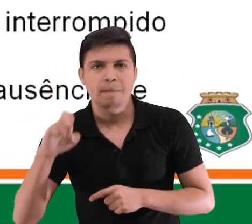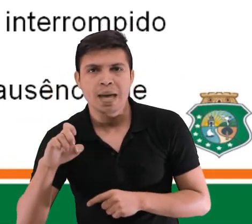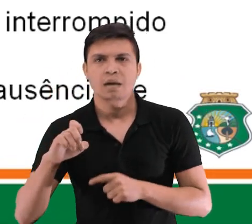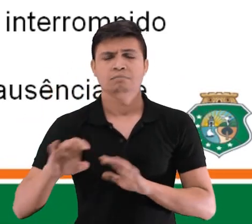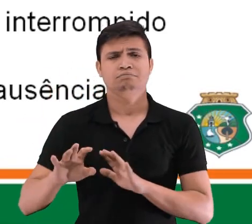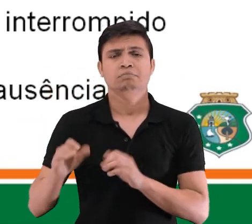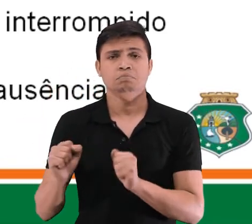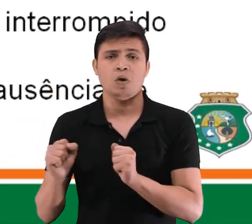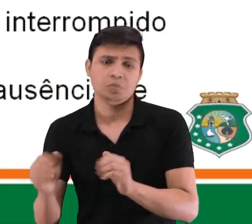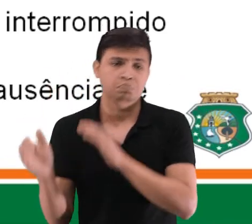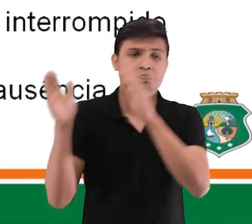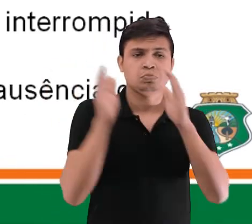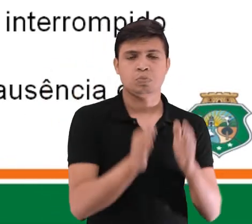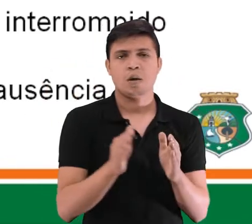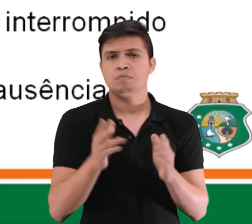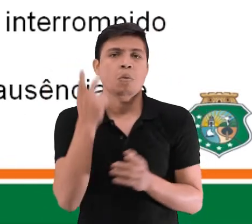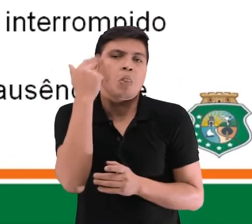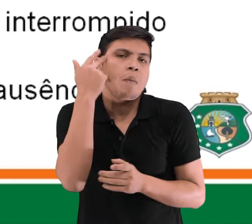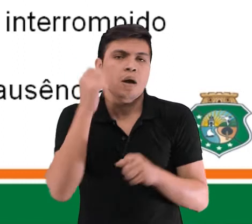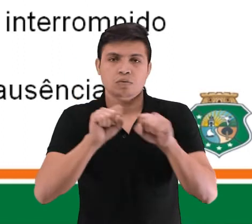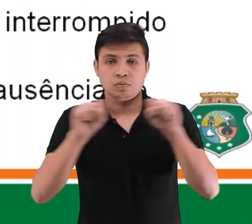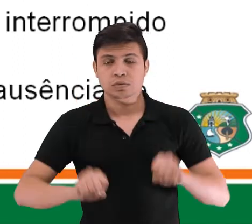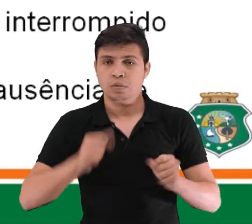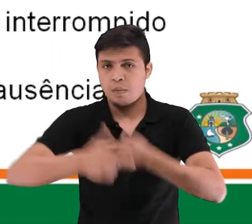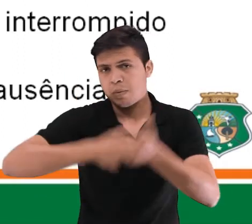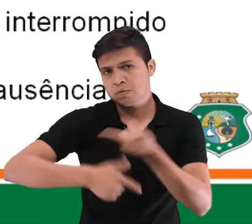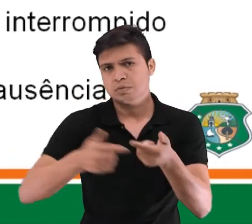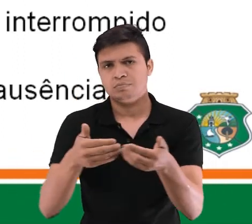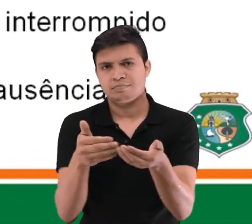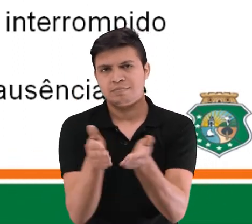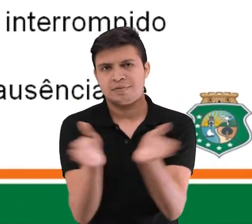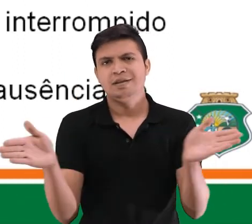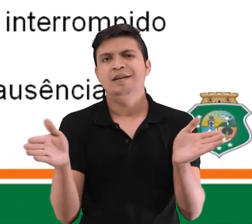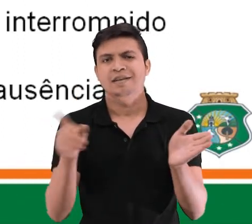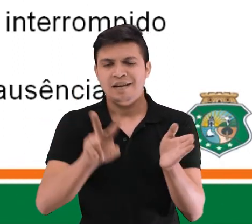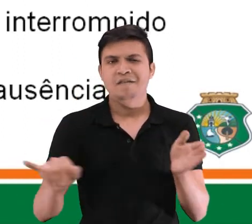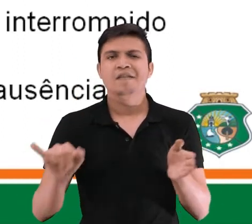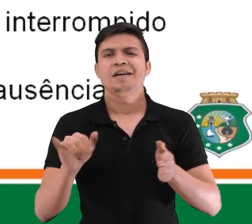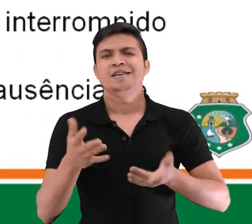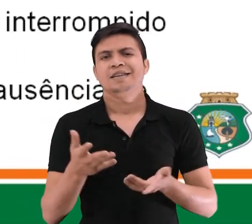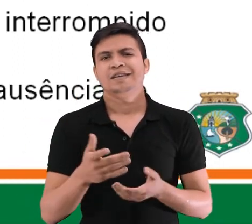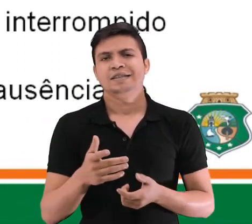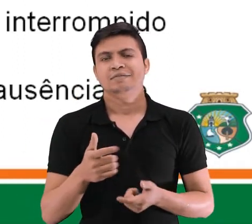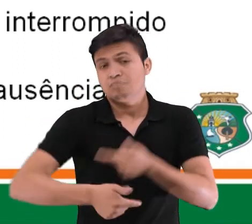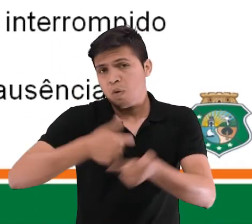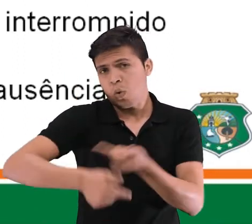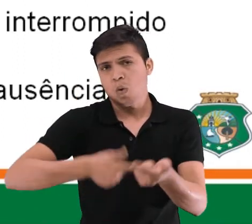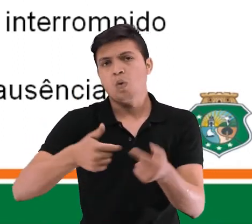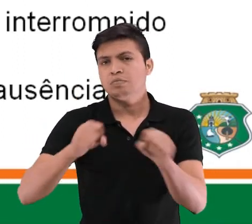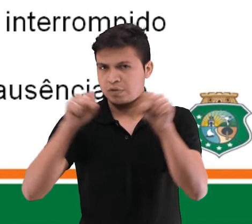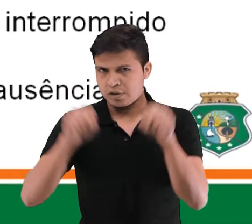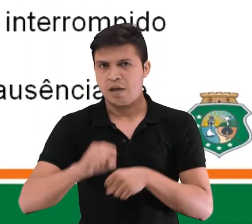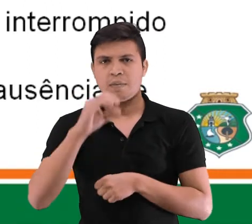abrir o seu sistema operacional normalmente. E vai executar o sistema, o SO, que